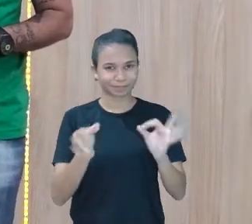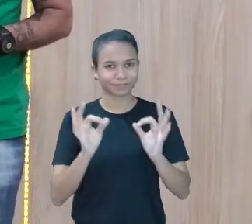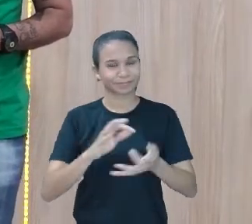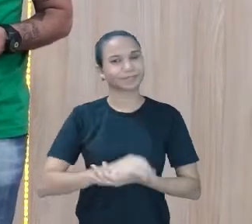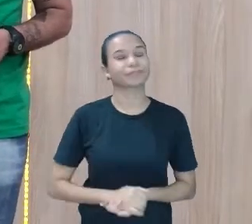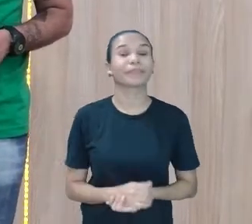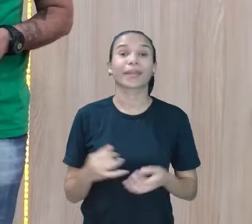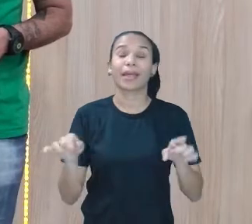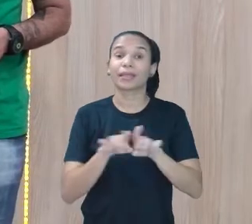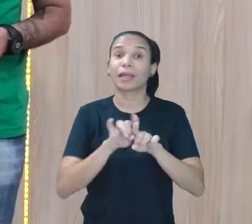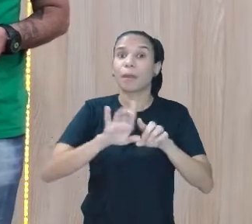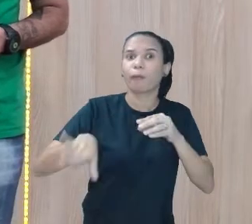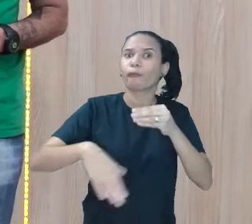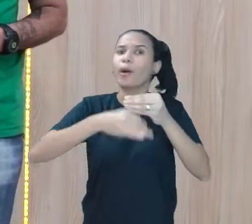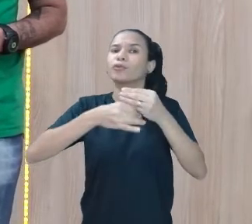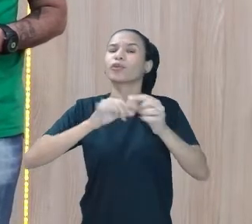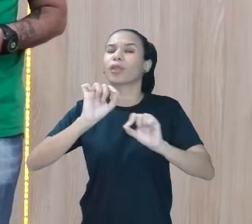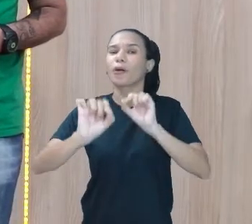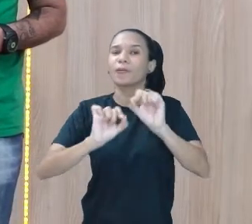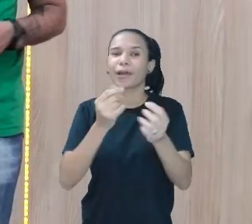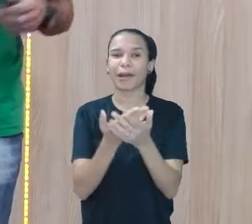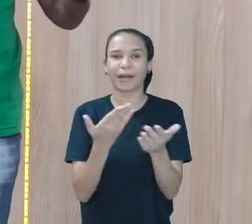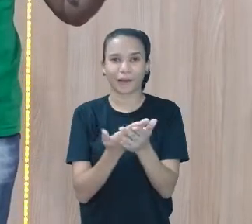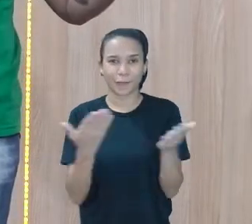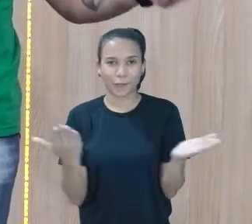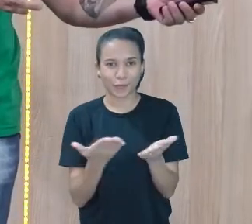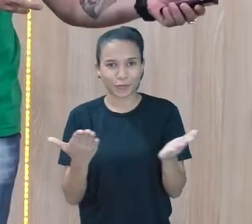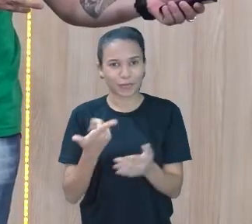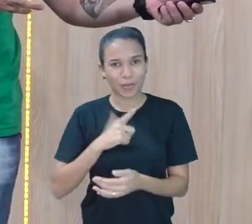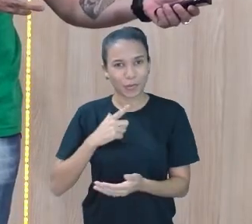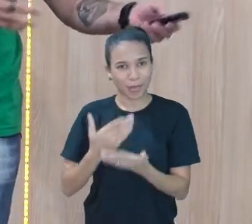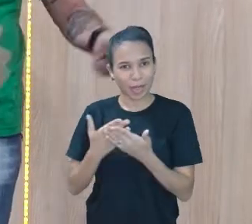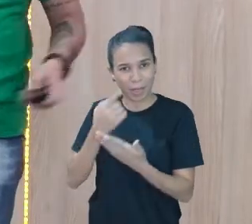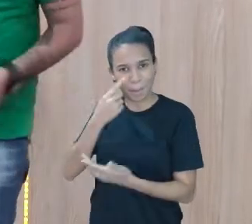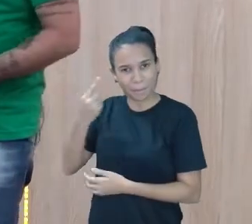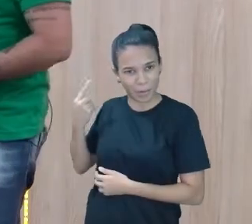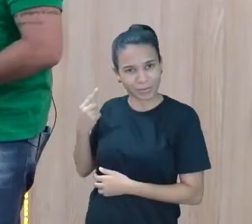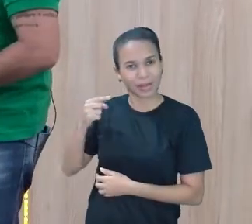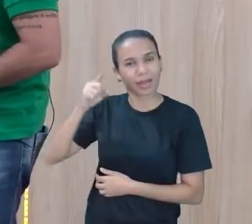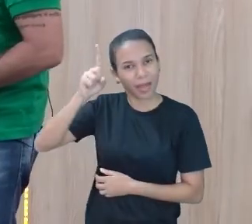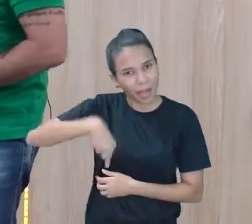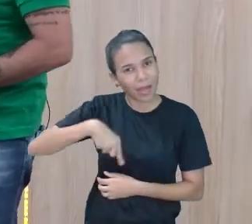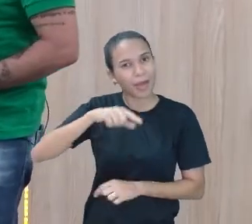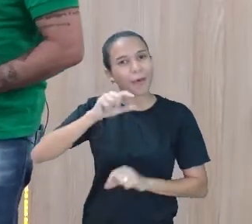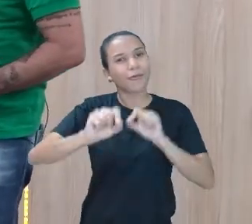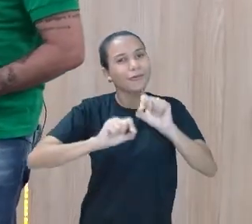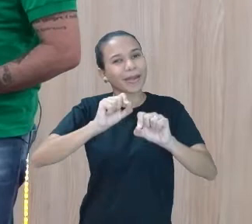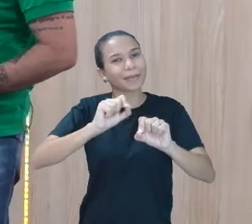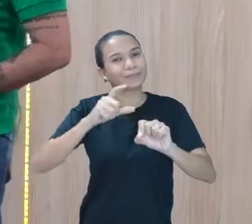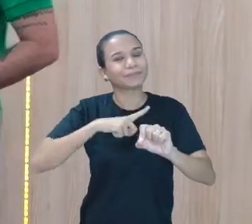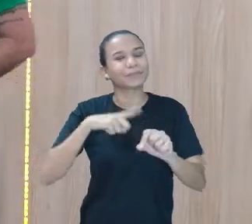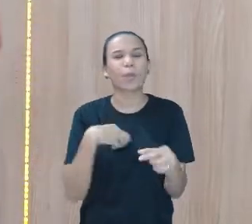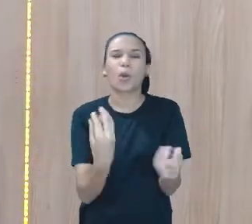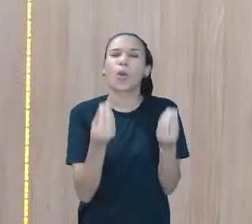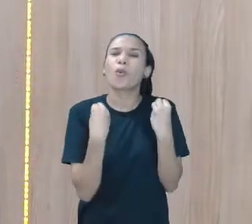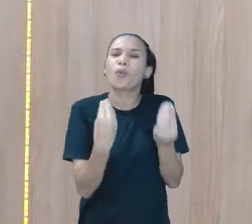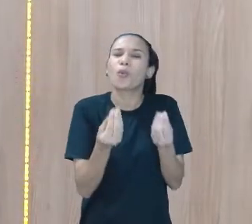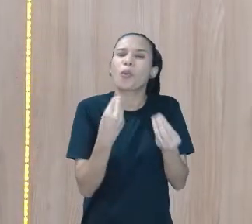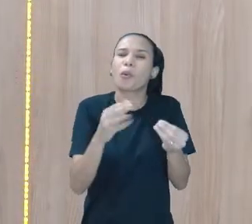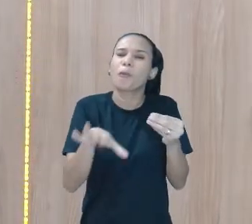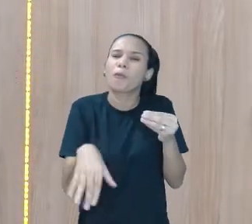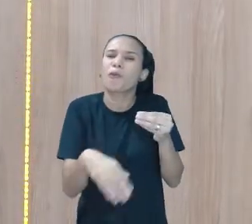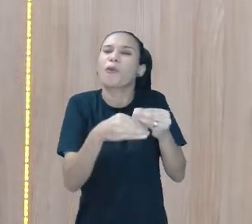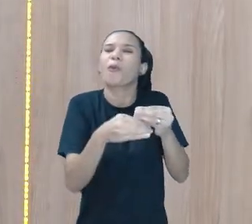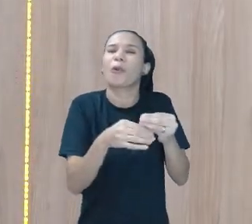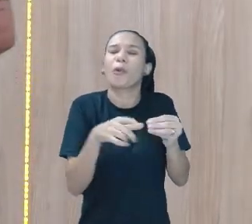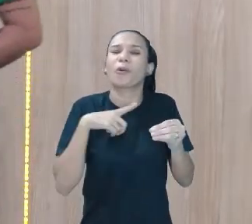tá certo? E um adicional que a gente vai ter na aula de hoje, que a gente não viu nas aulas anteriores, é simplesmente o seguinte: como é que eu